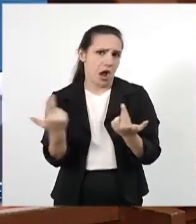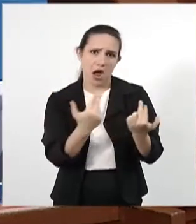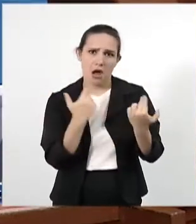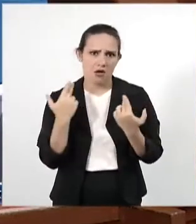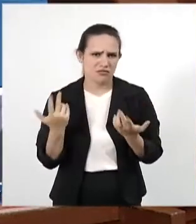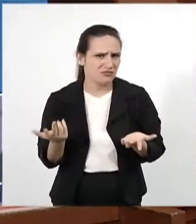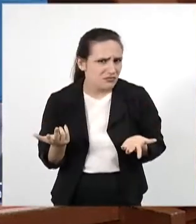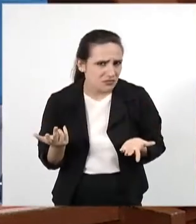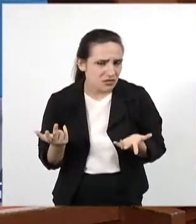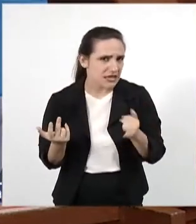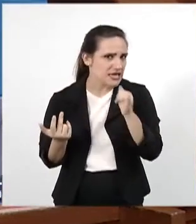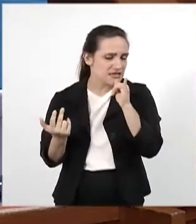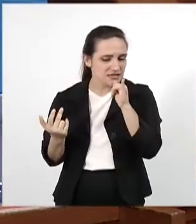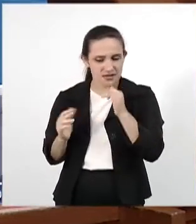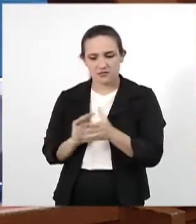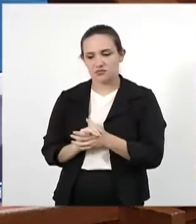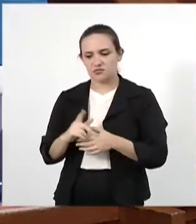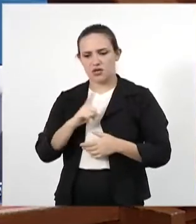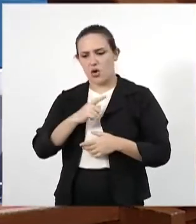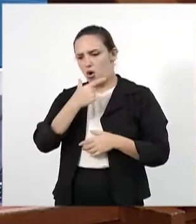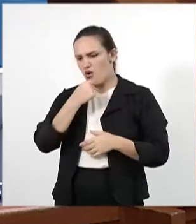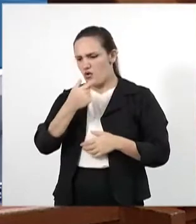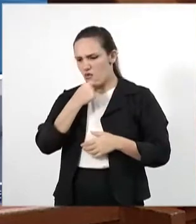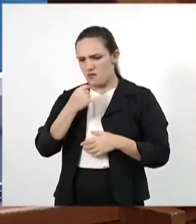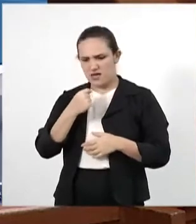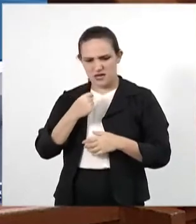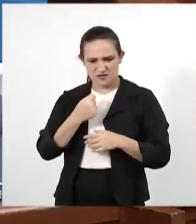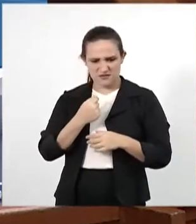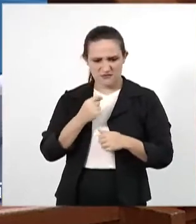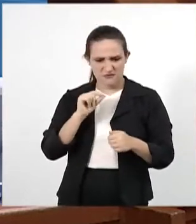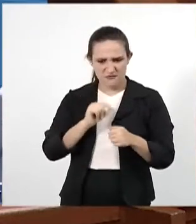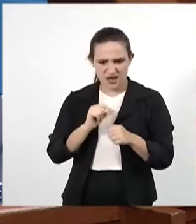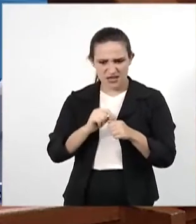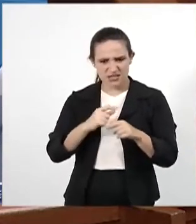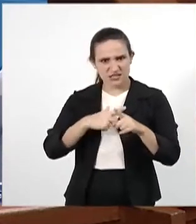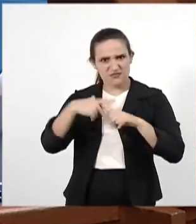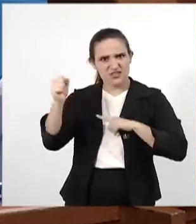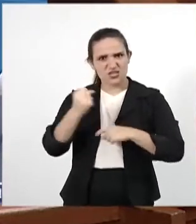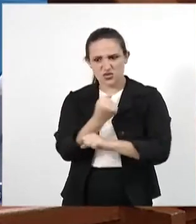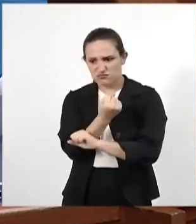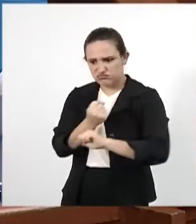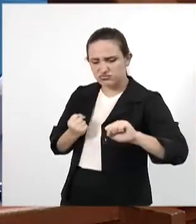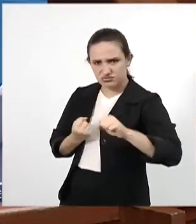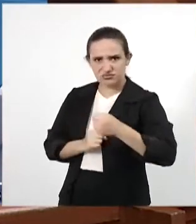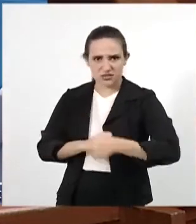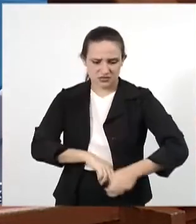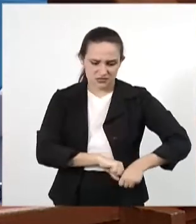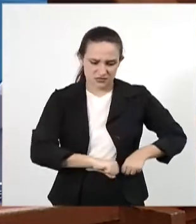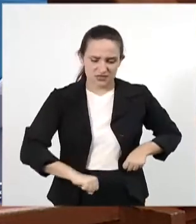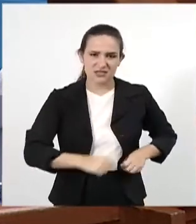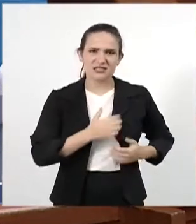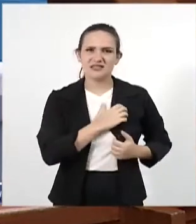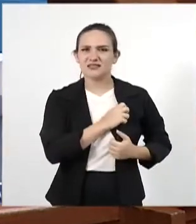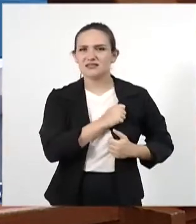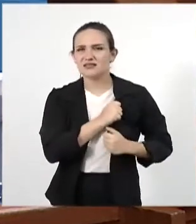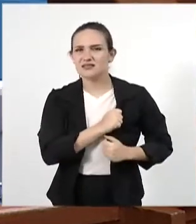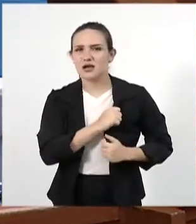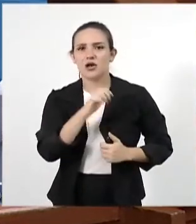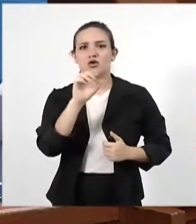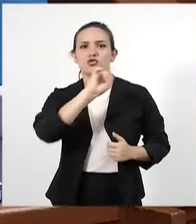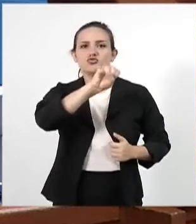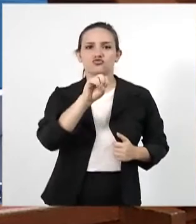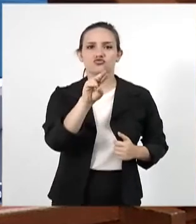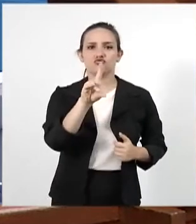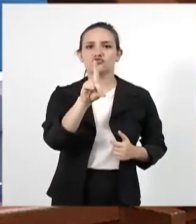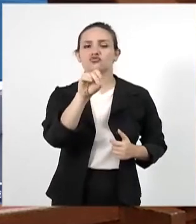um campeão mundial de judô, que promove curso de judô e não foi aprovado na prova teórica, porque a prova teórica